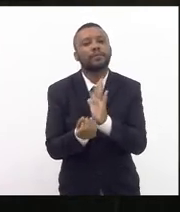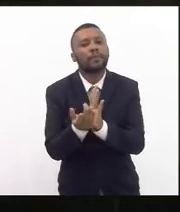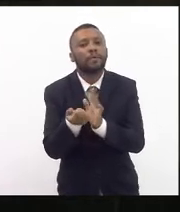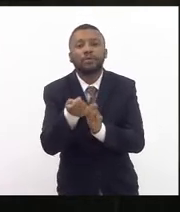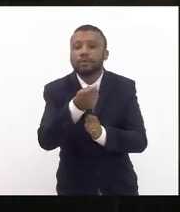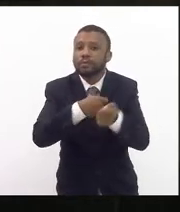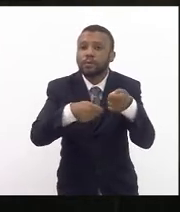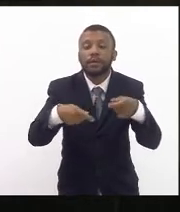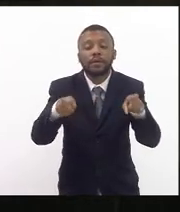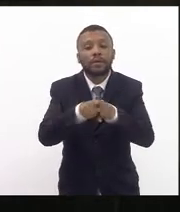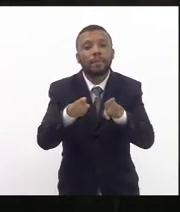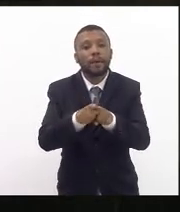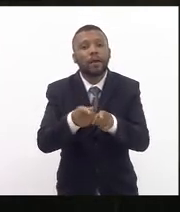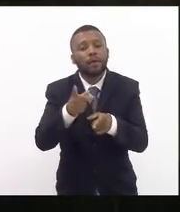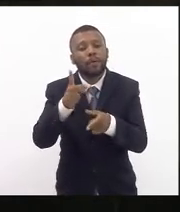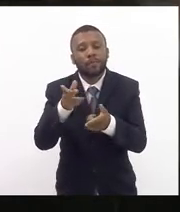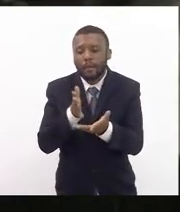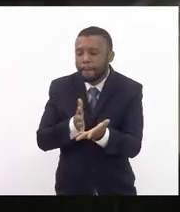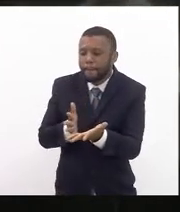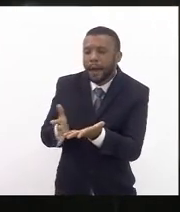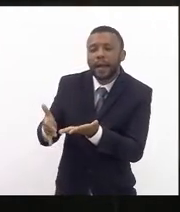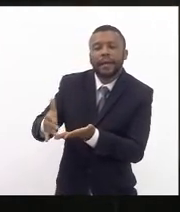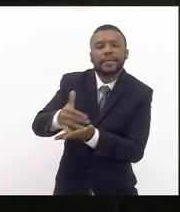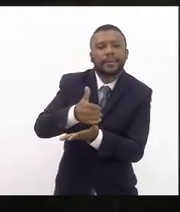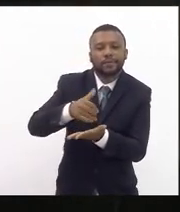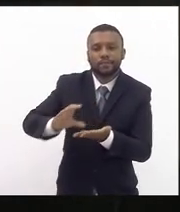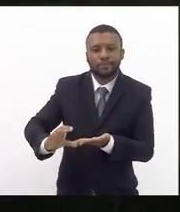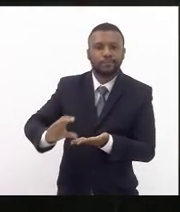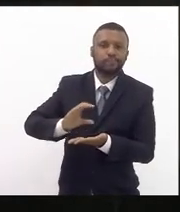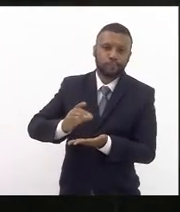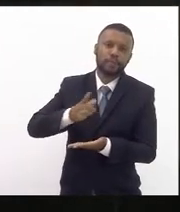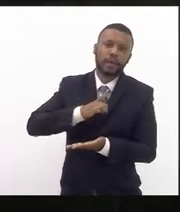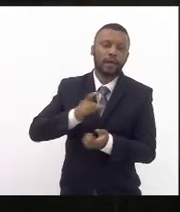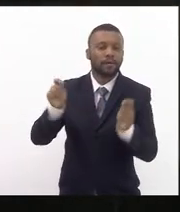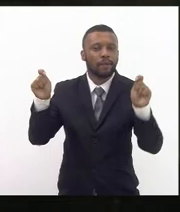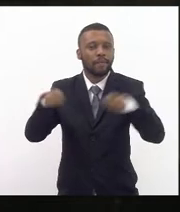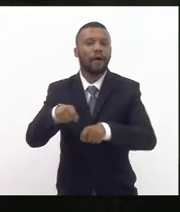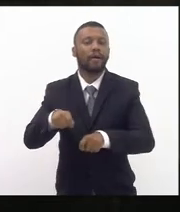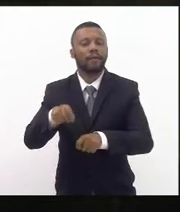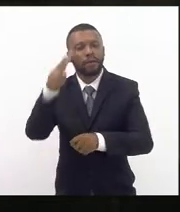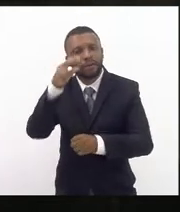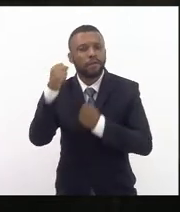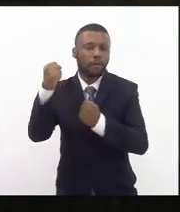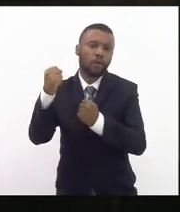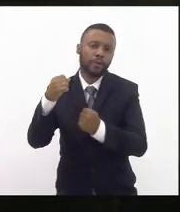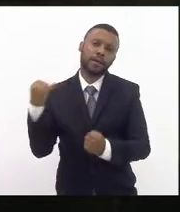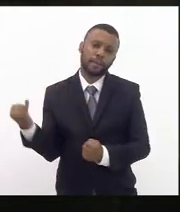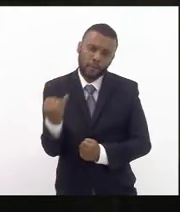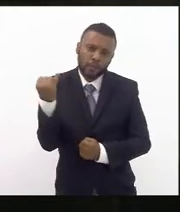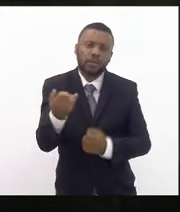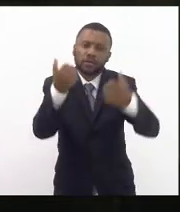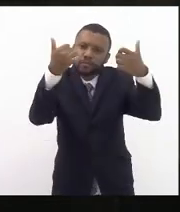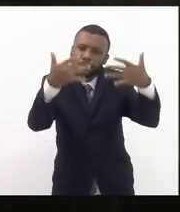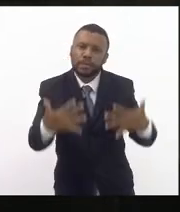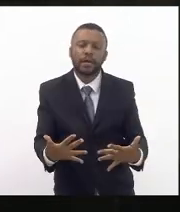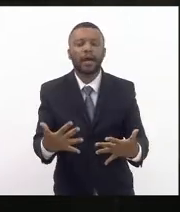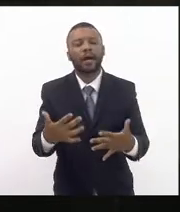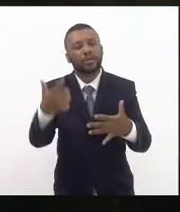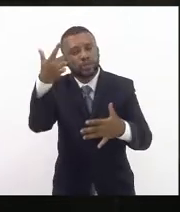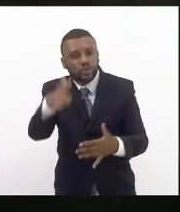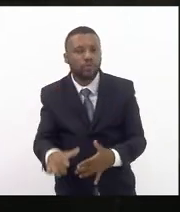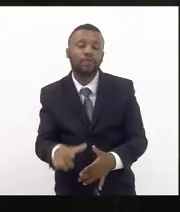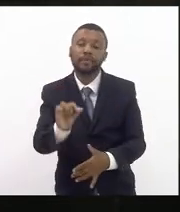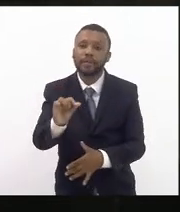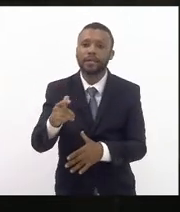de arrecadação que São Paulo tem. Então, é importante dizer, novamente repetir, que todo esse